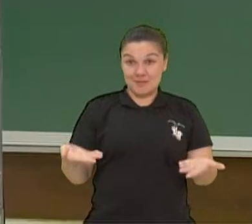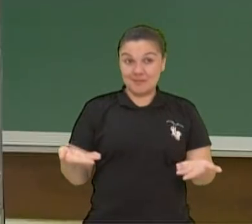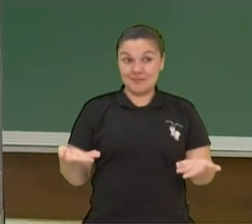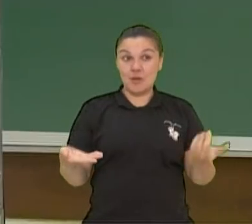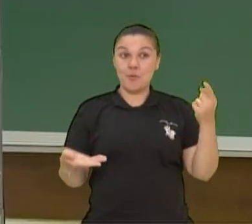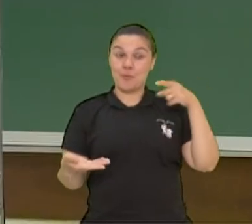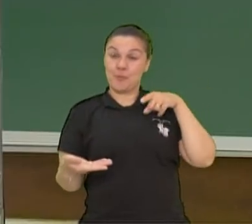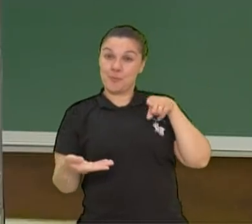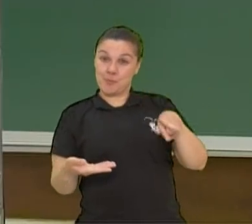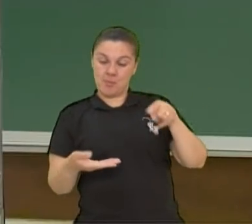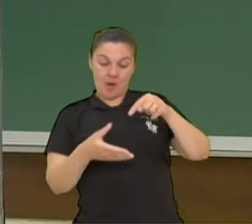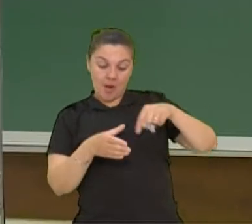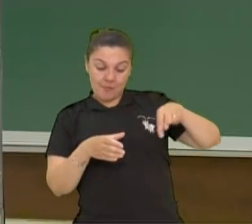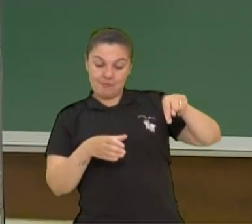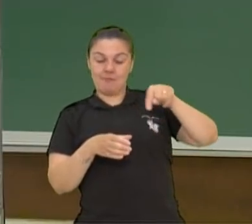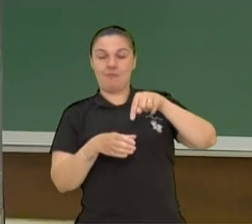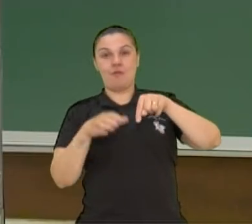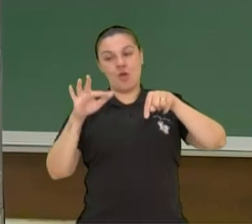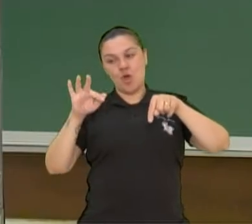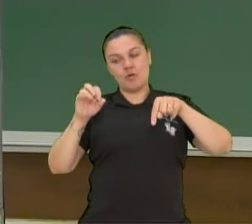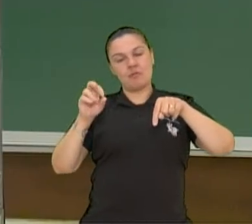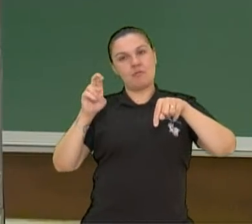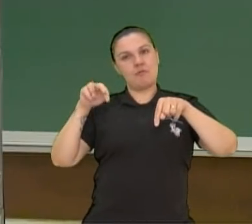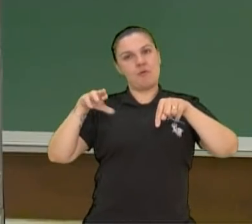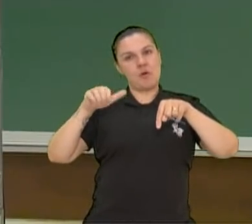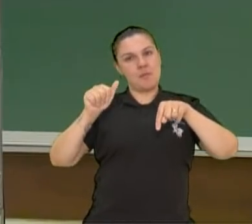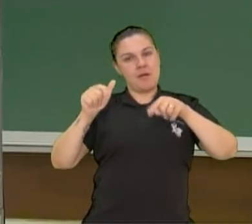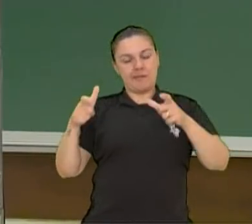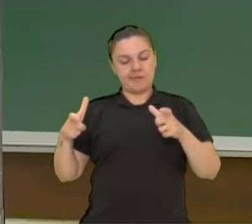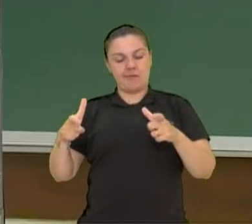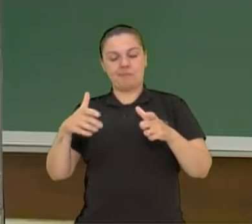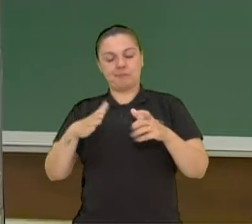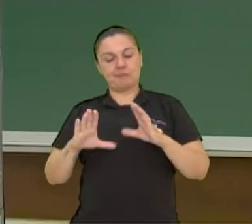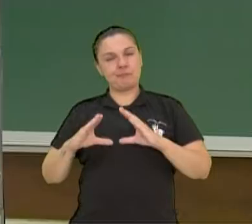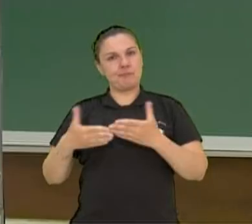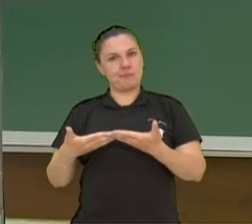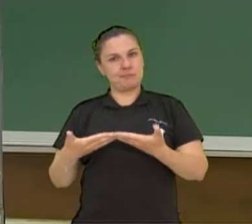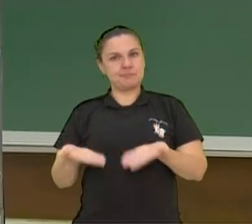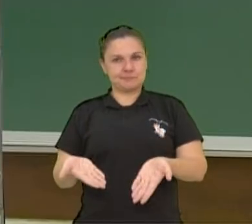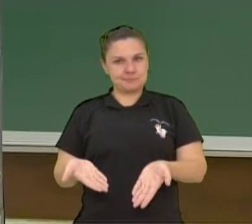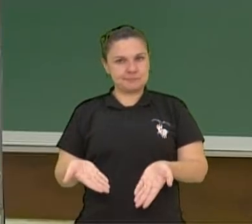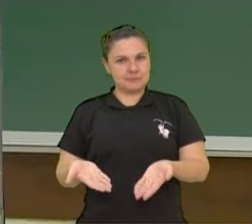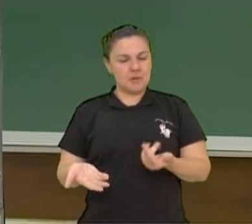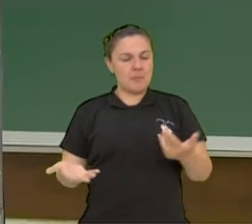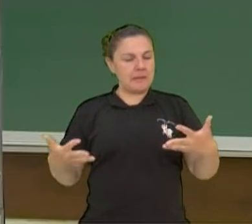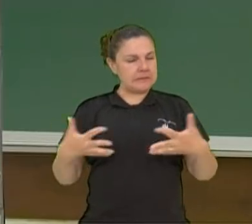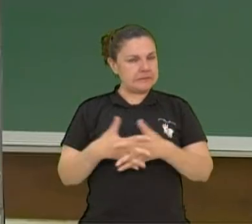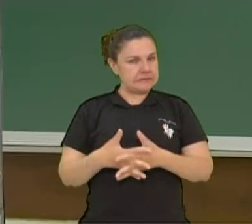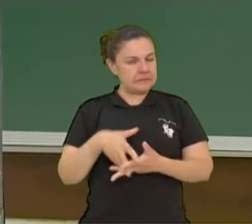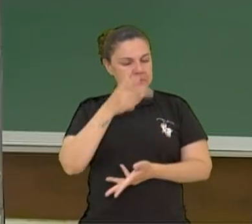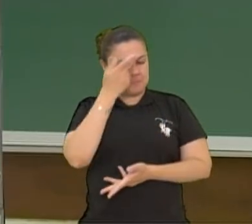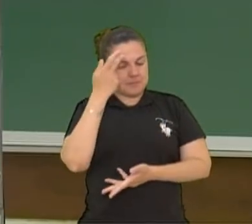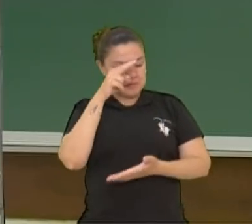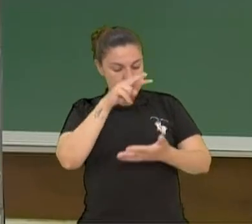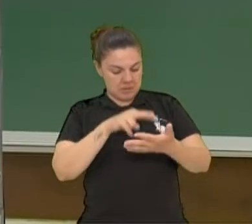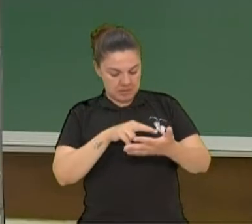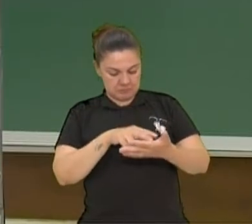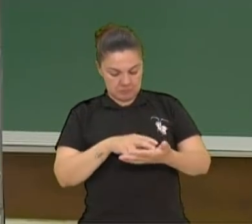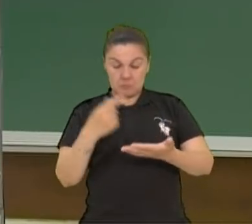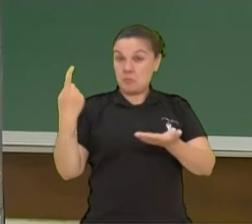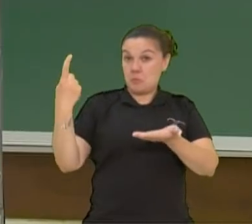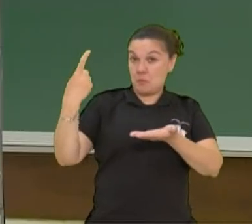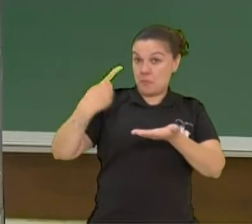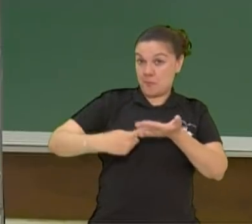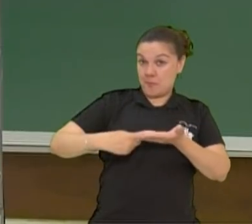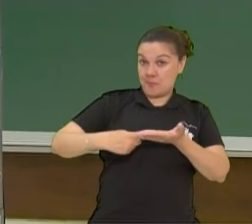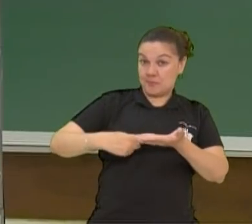Uma coisa é eu dizer a forma e outra coisa é eu dizer a forma. Para não confundir o leitor, o que foi feito? Nesse